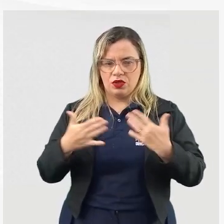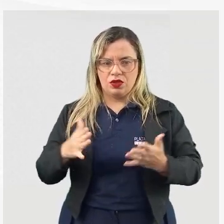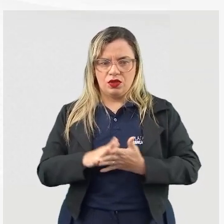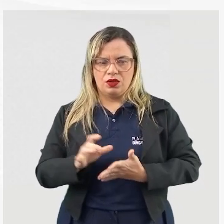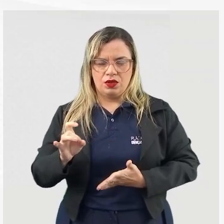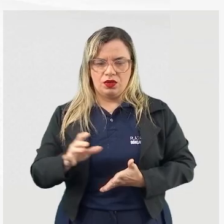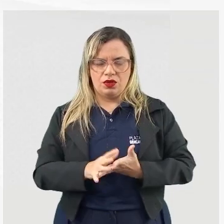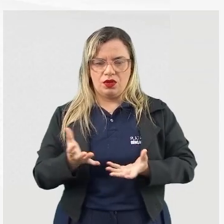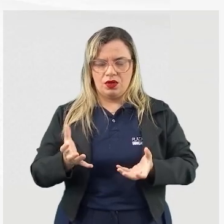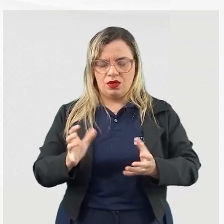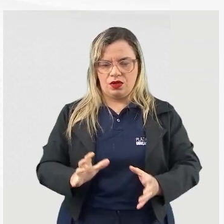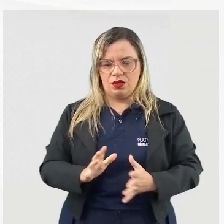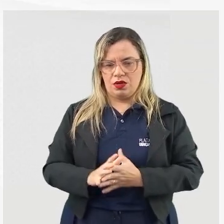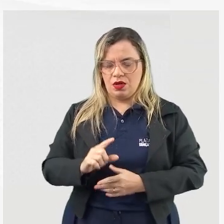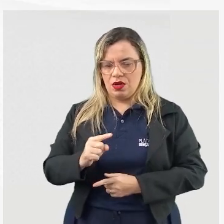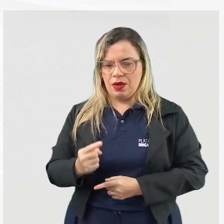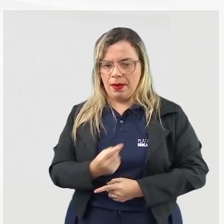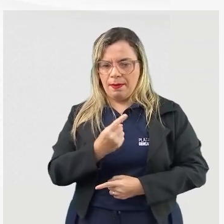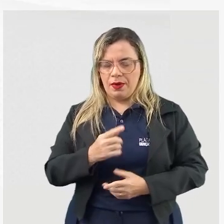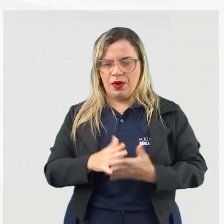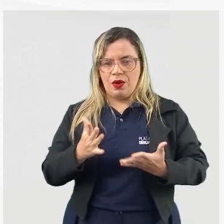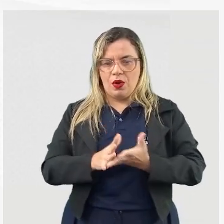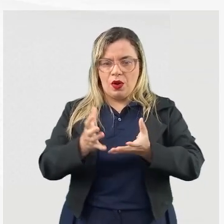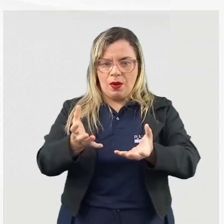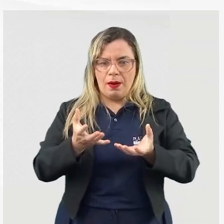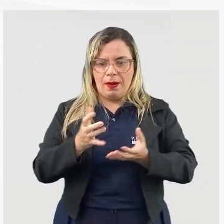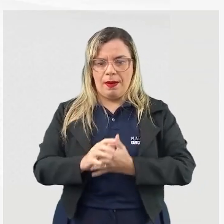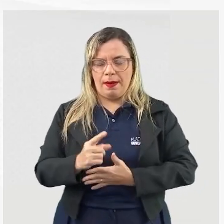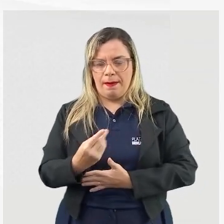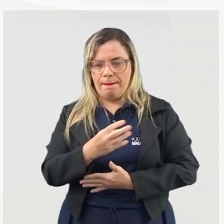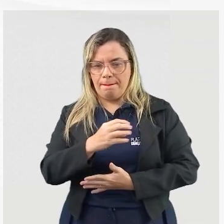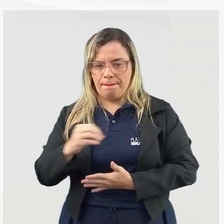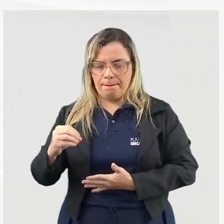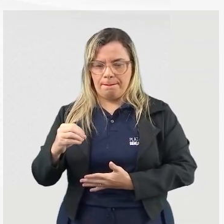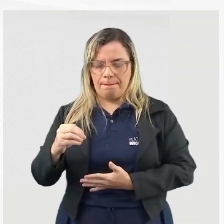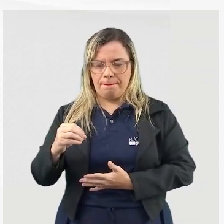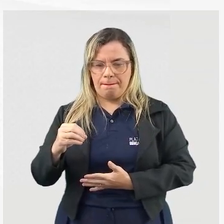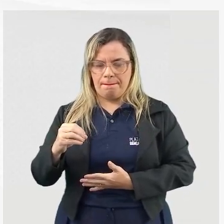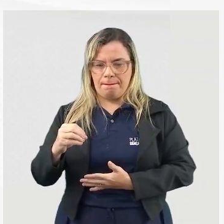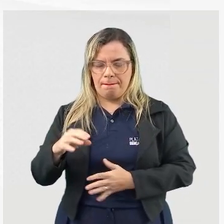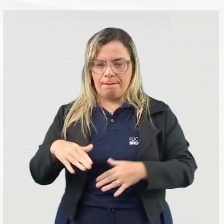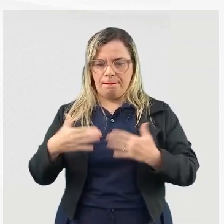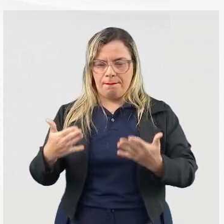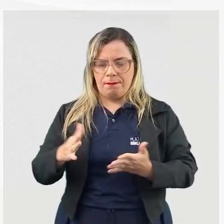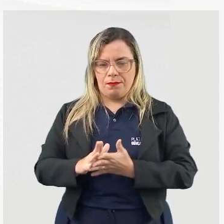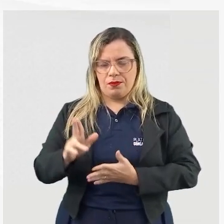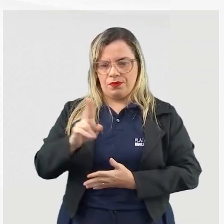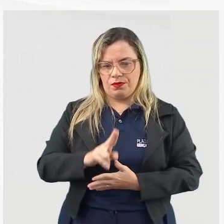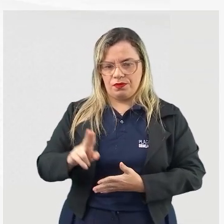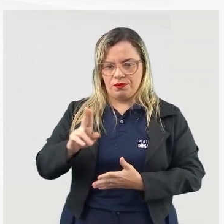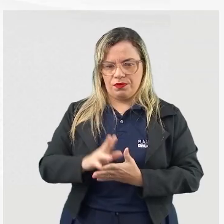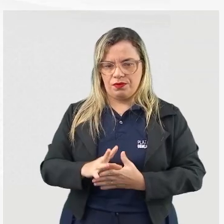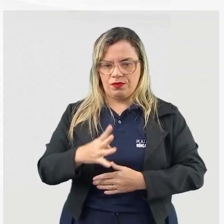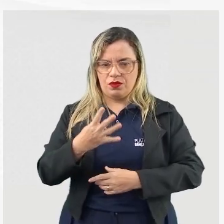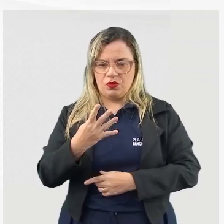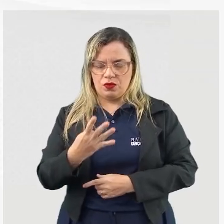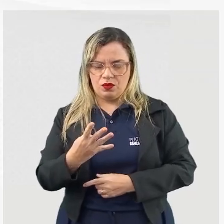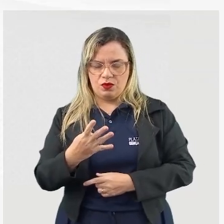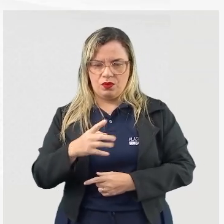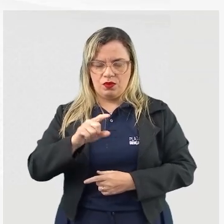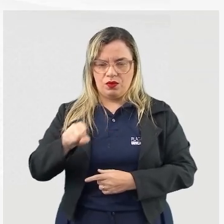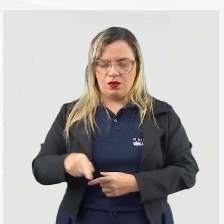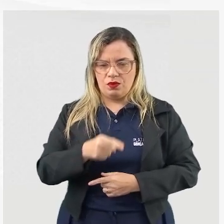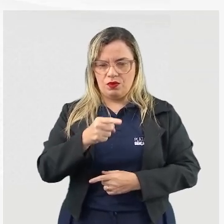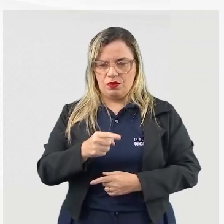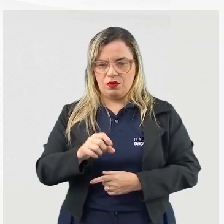sobre 1000. Eu quero sobre quem, turma? Eu quero sobre 100. Então basta você botar 4,8. Tá? Então